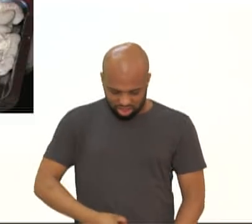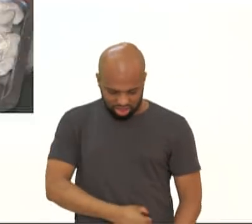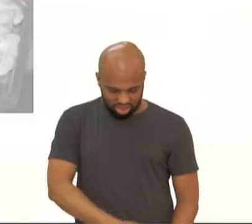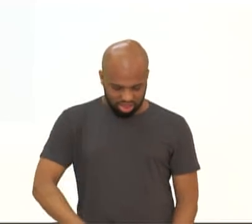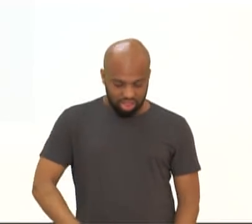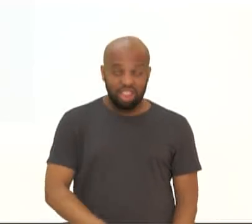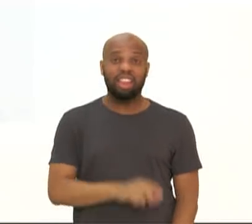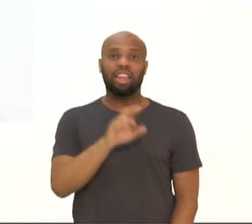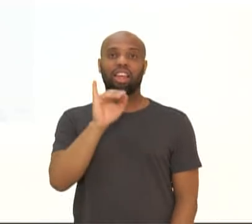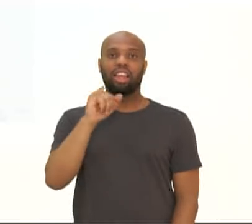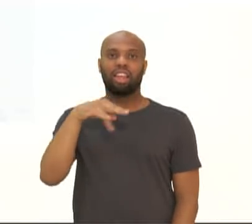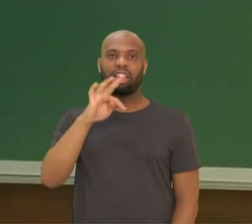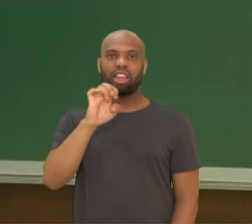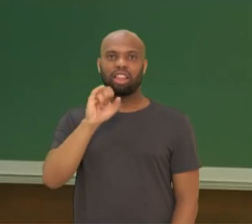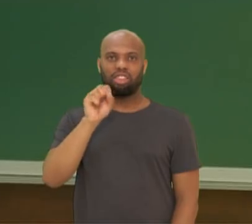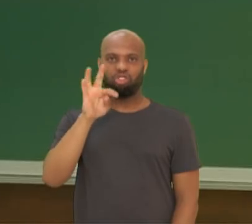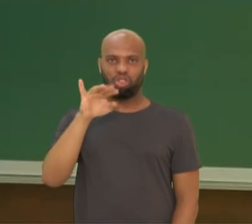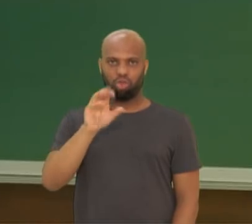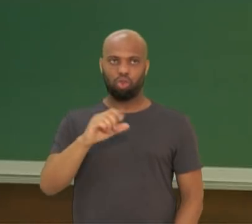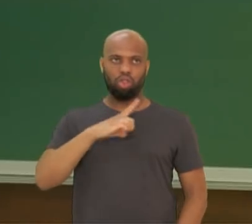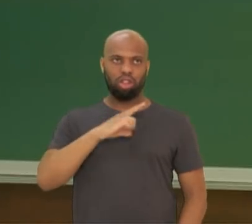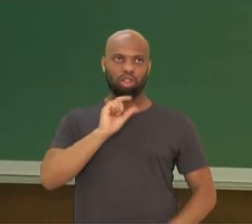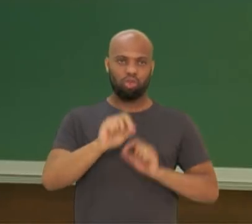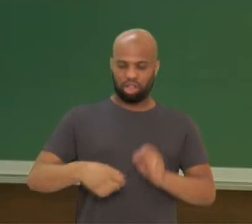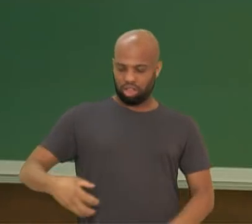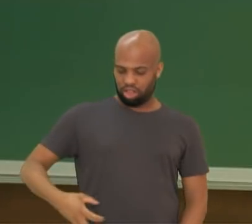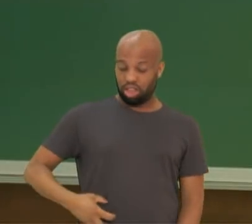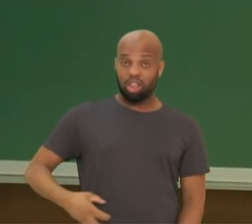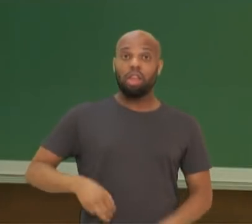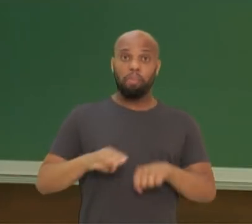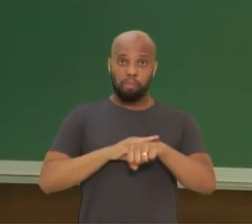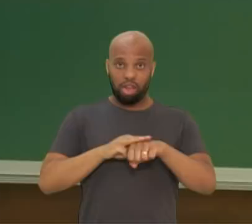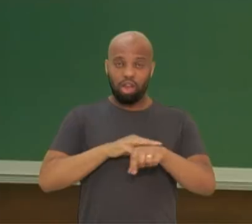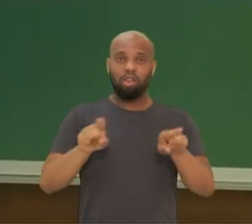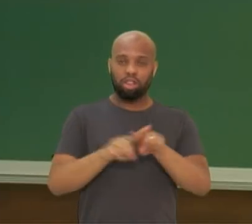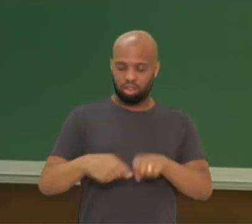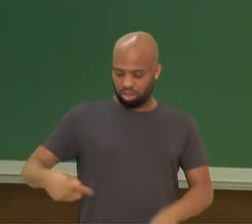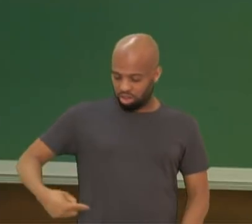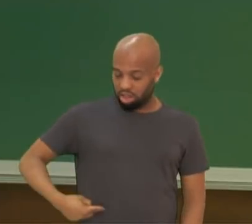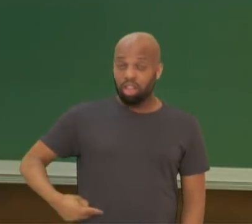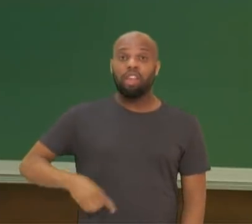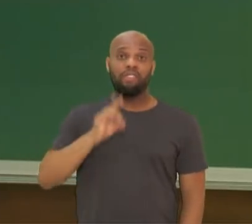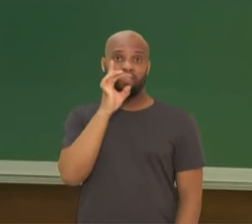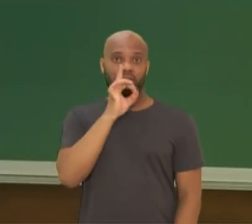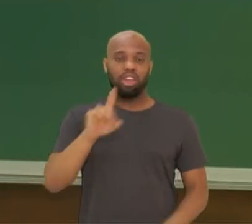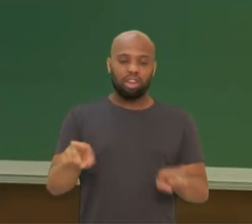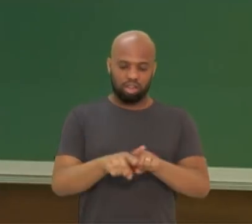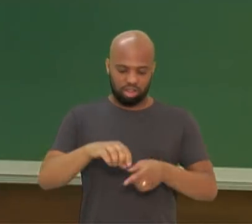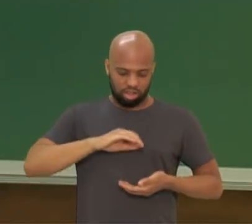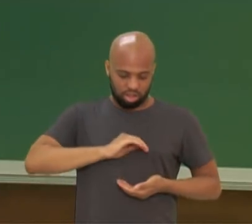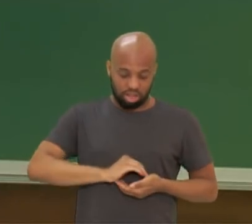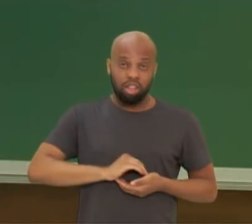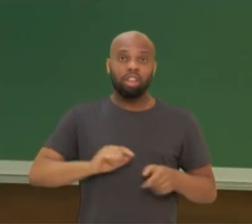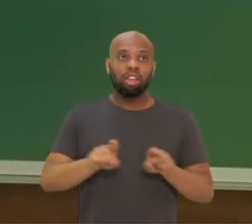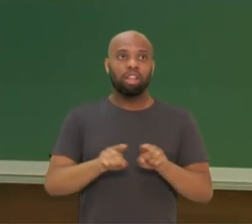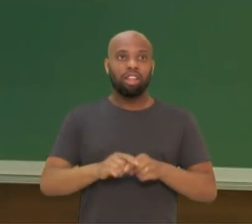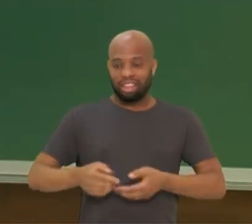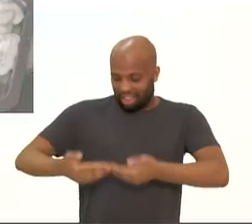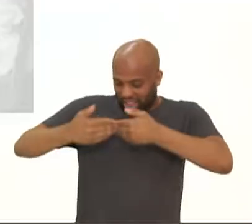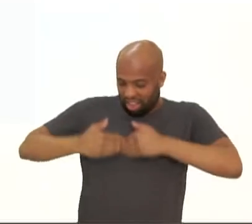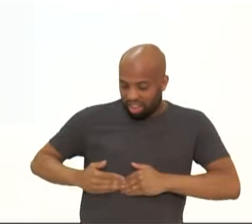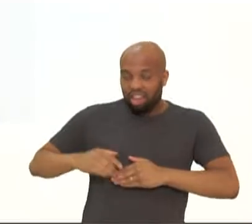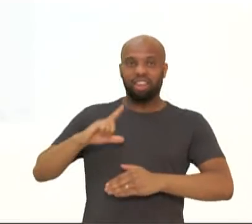olha só, nós temos, né, aqui o fígado, a vesícula biliar, aqui o estômago e aqui por trás vocês conseguem ver